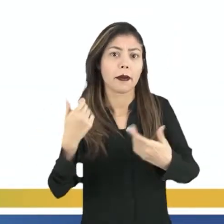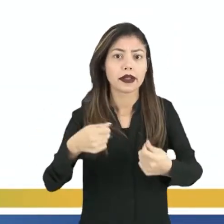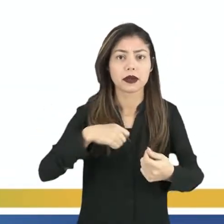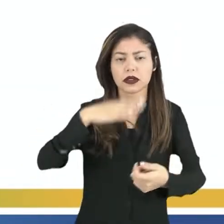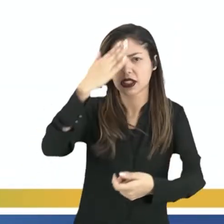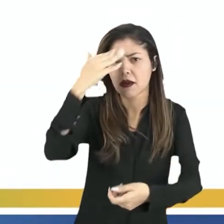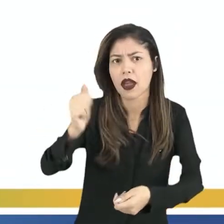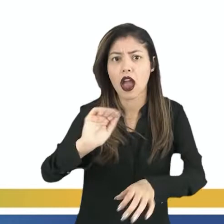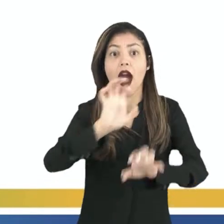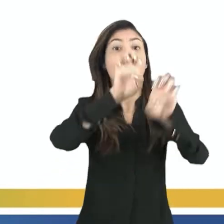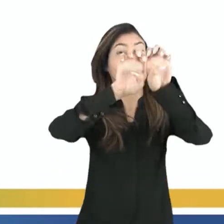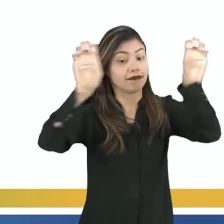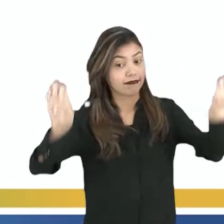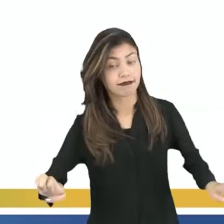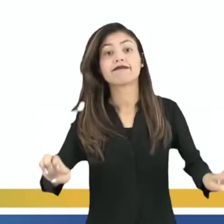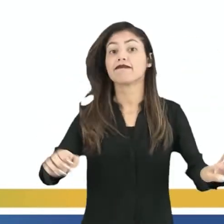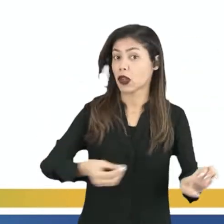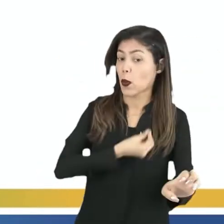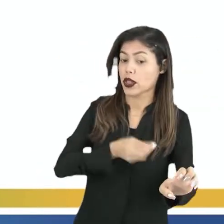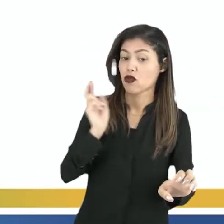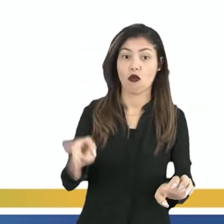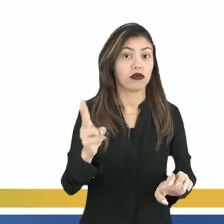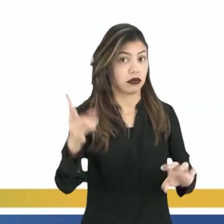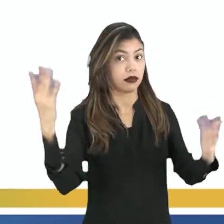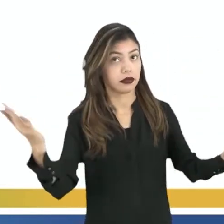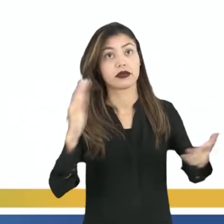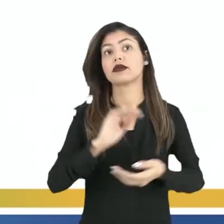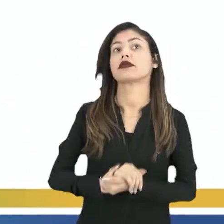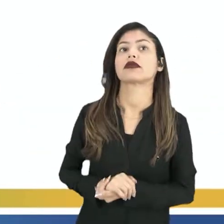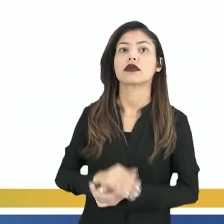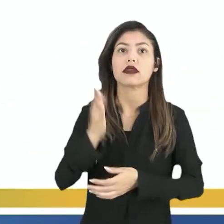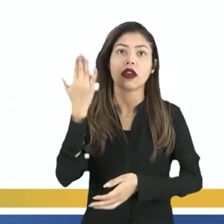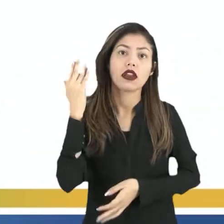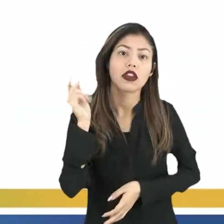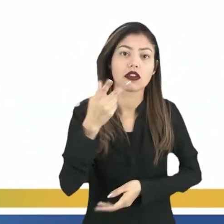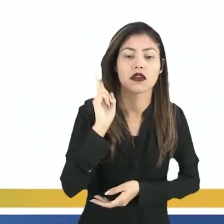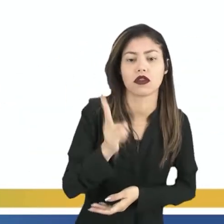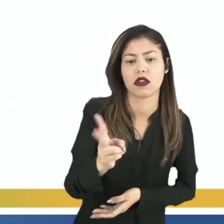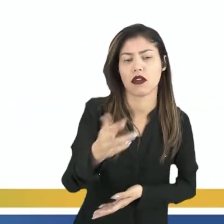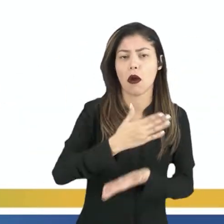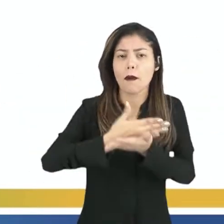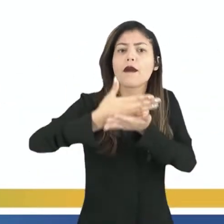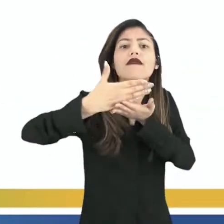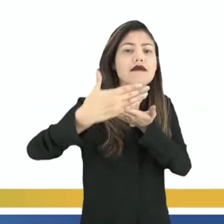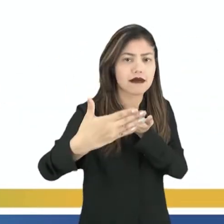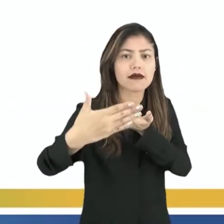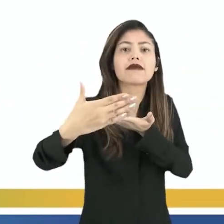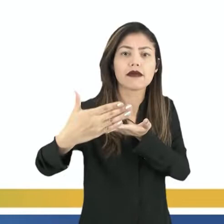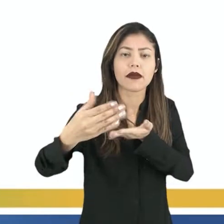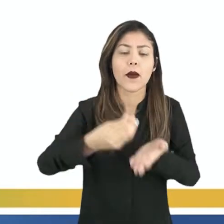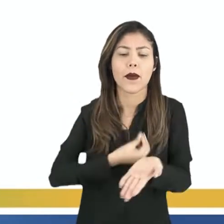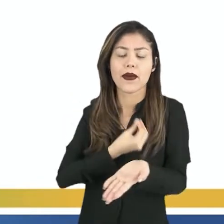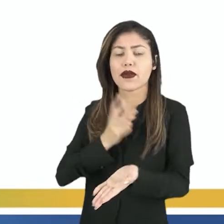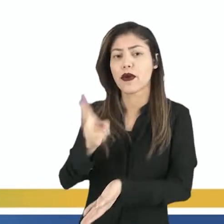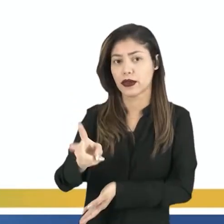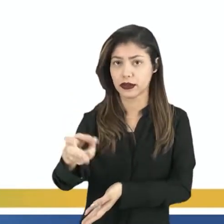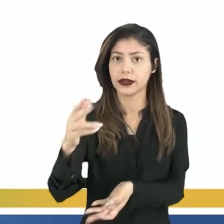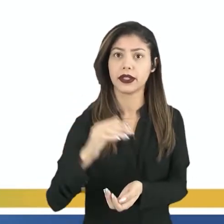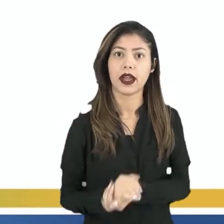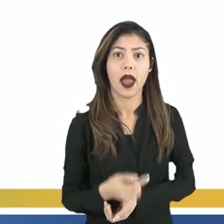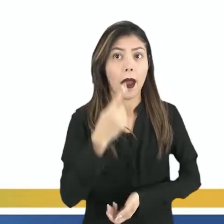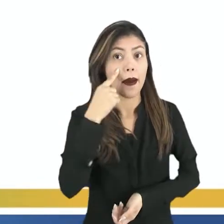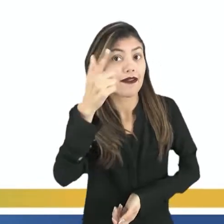precisamos saber da estrutura do Present Continuous, certo? Mas antes da gente iniciar com essa estrutura do Present Continuous, nós